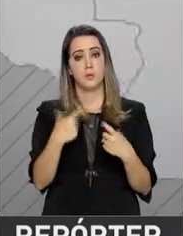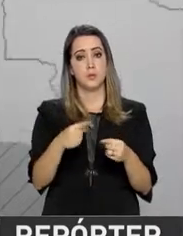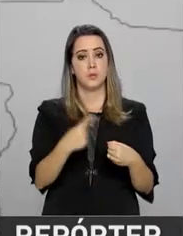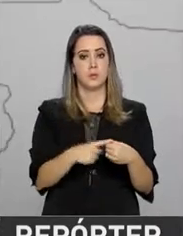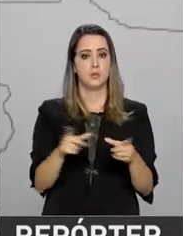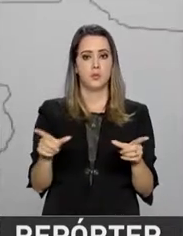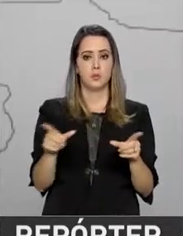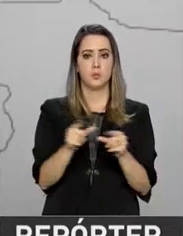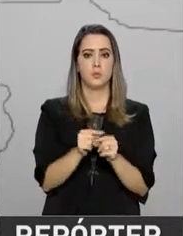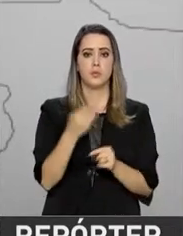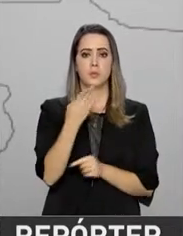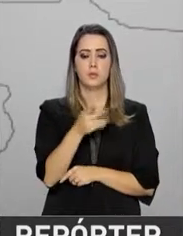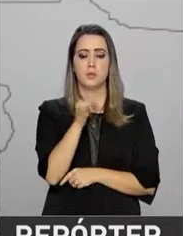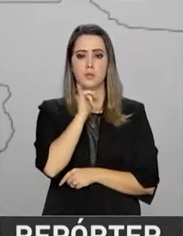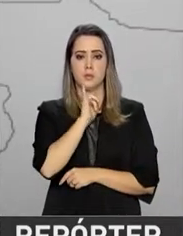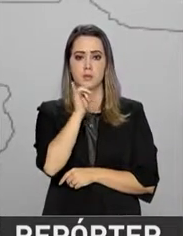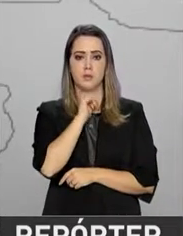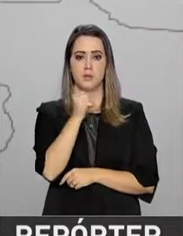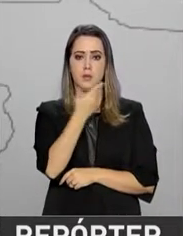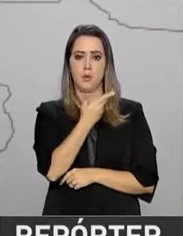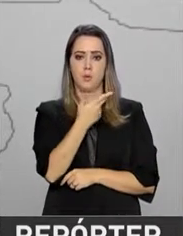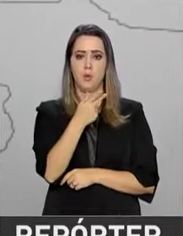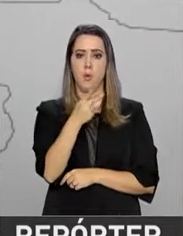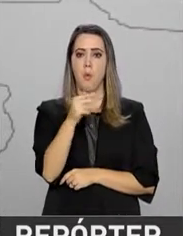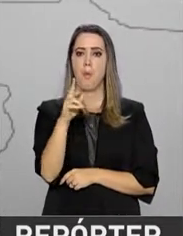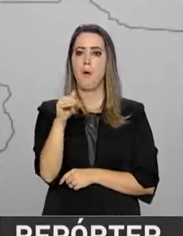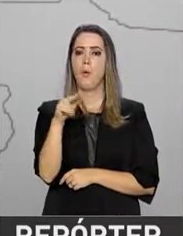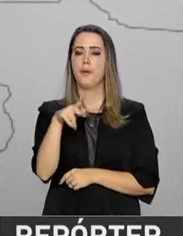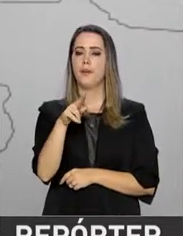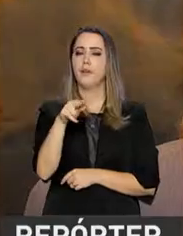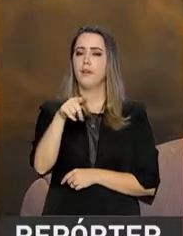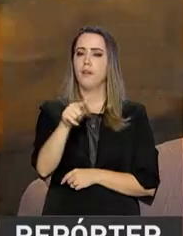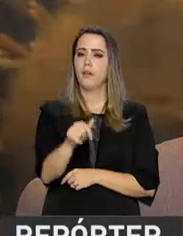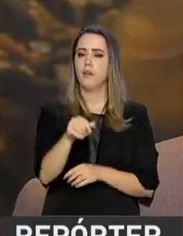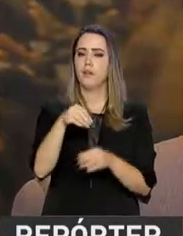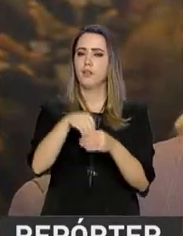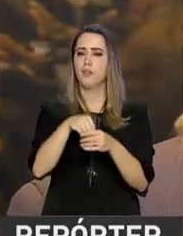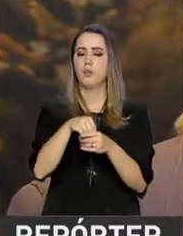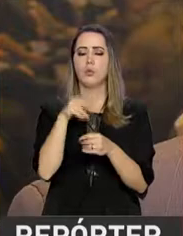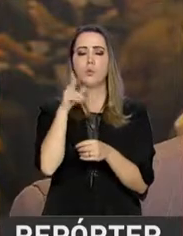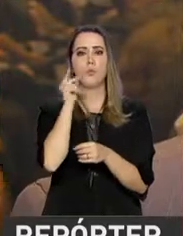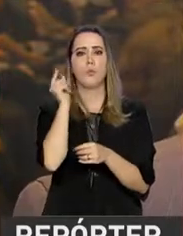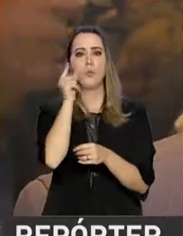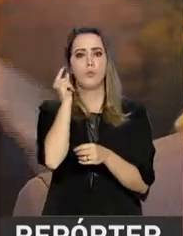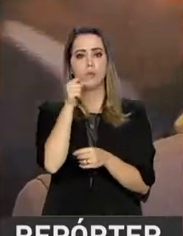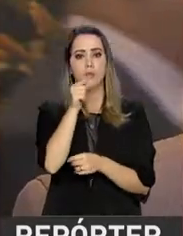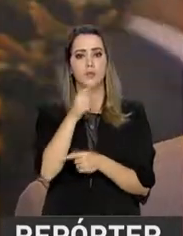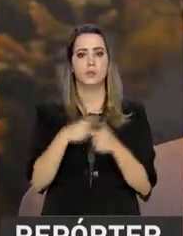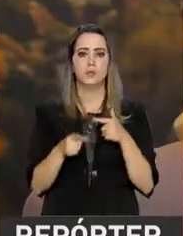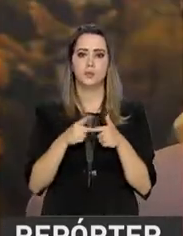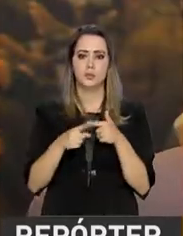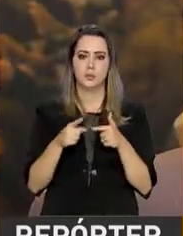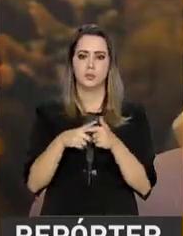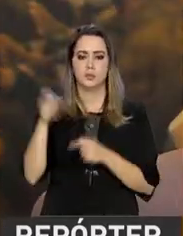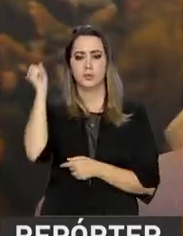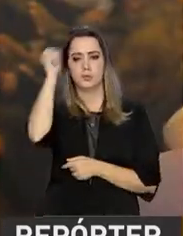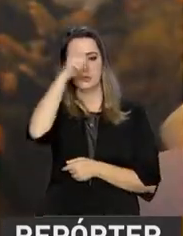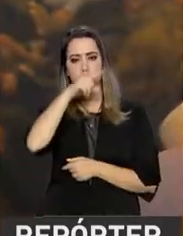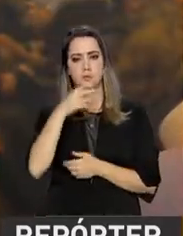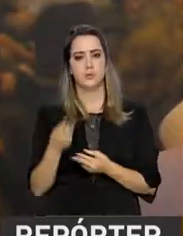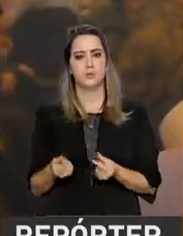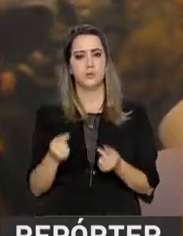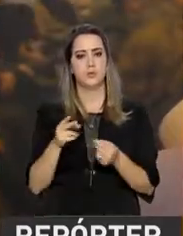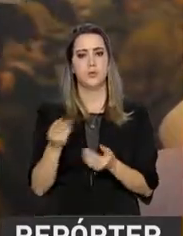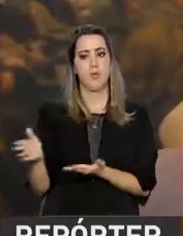de Poranga, cidade com 12 mil habitantes no interior do Ceará. O município tem passado por sérias dificuldades financeiras, né? Uma arrecadação